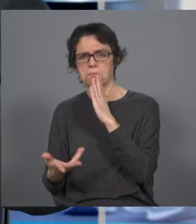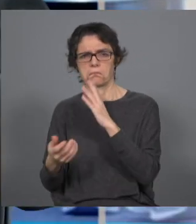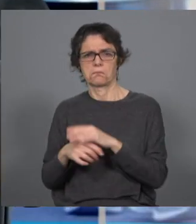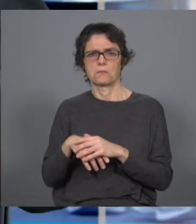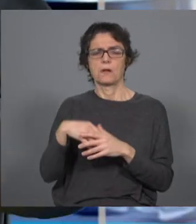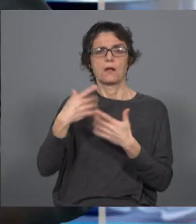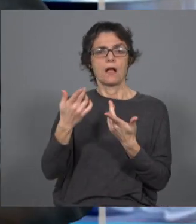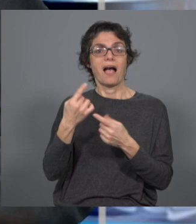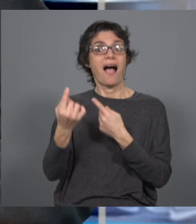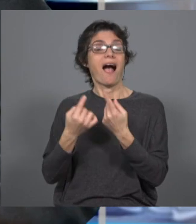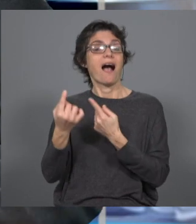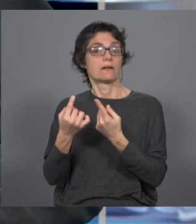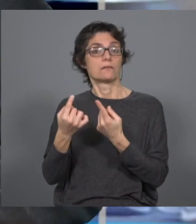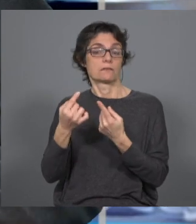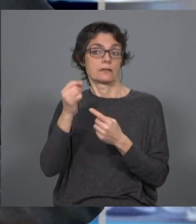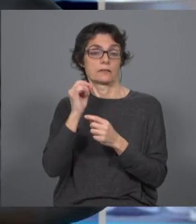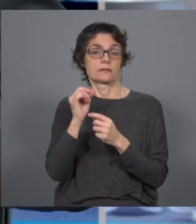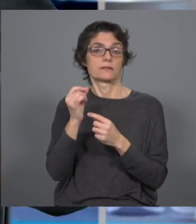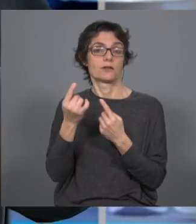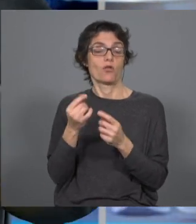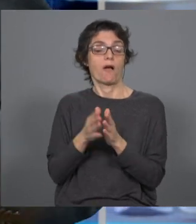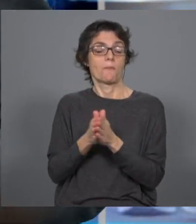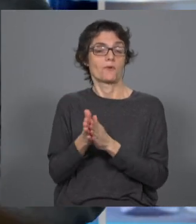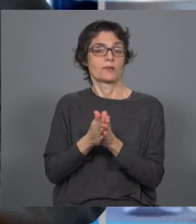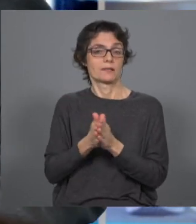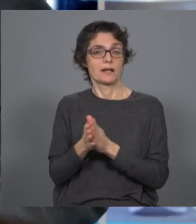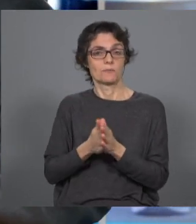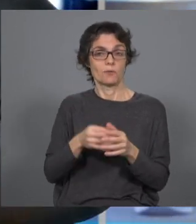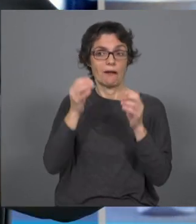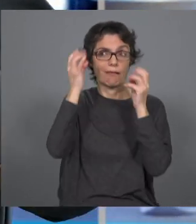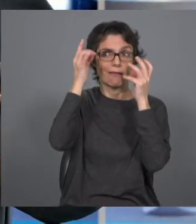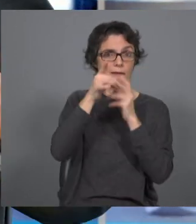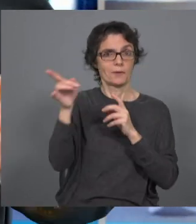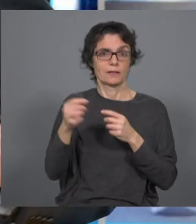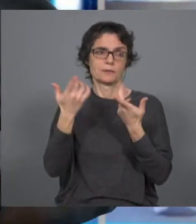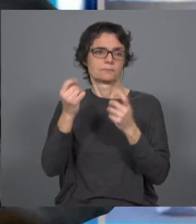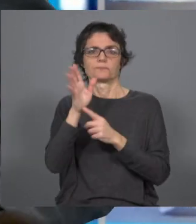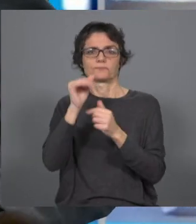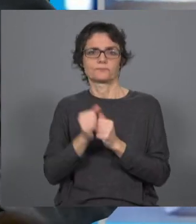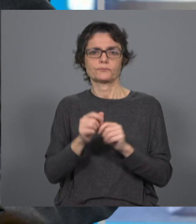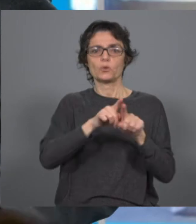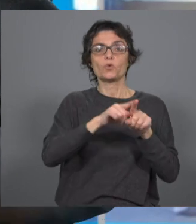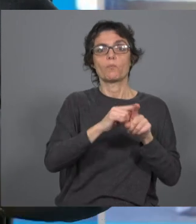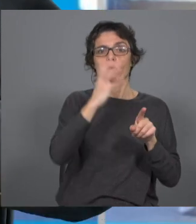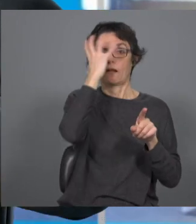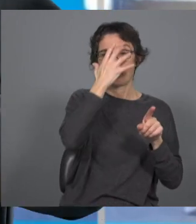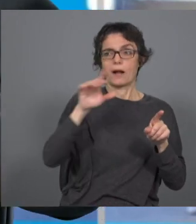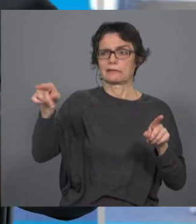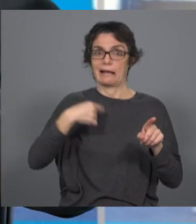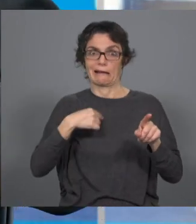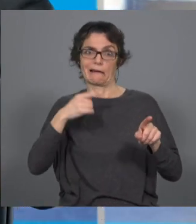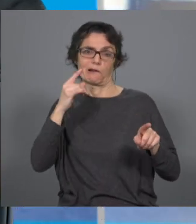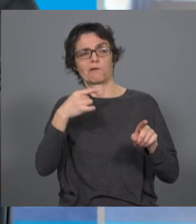imitações grotescas de algum político, alguns clérigos, pessoas da praça pública. É uma forma